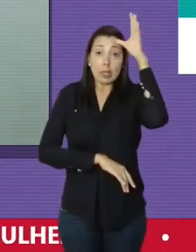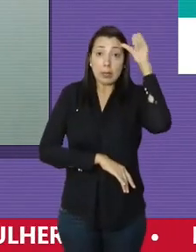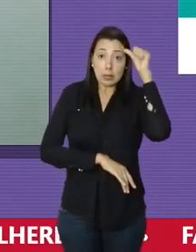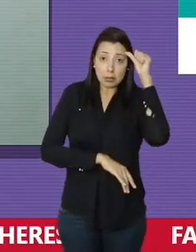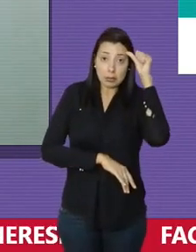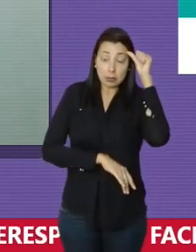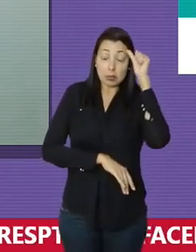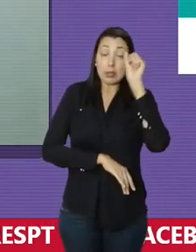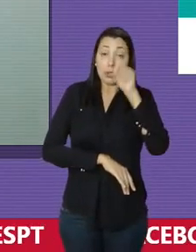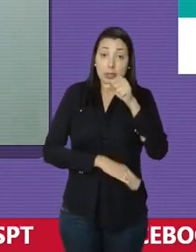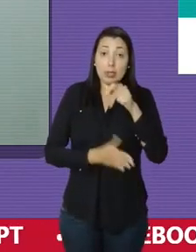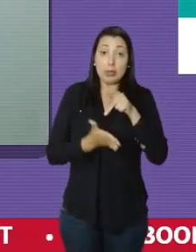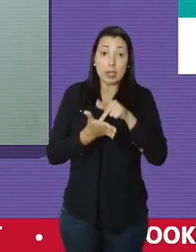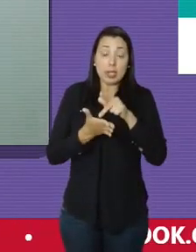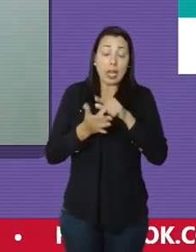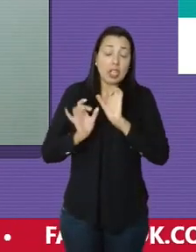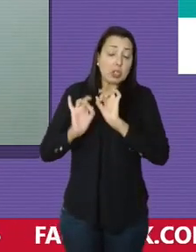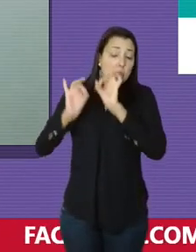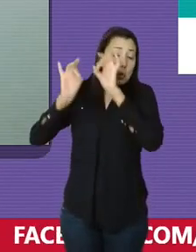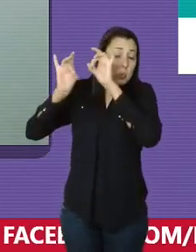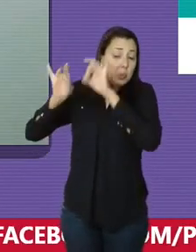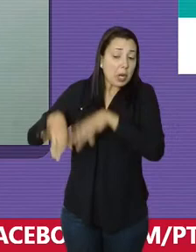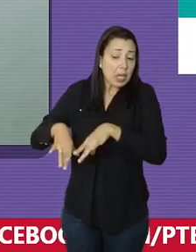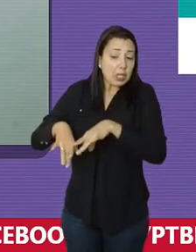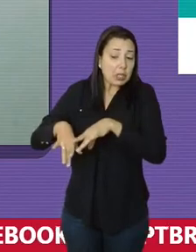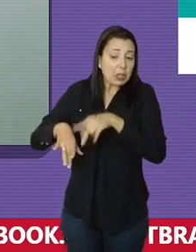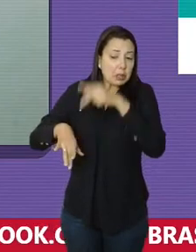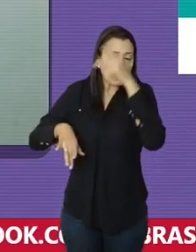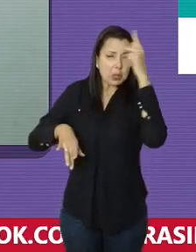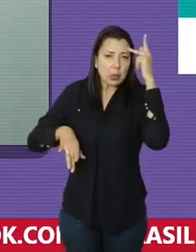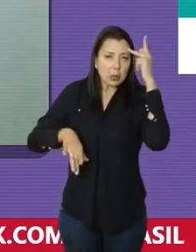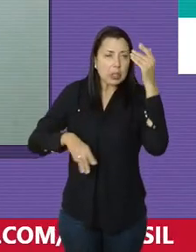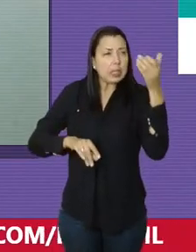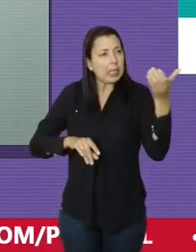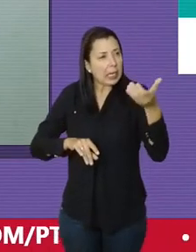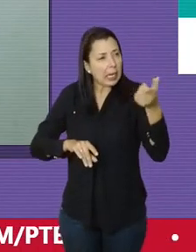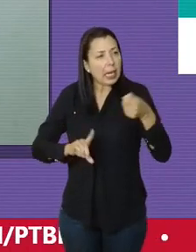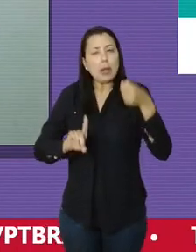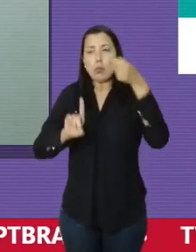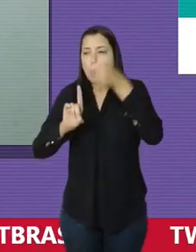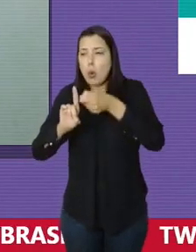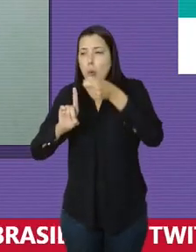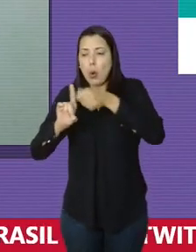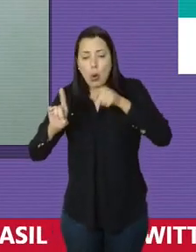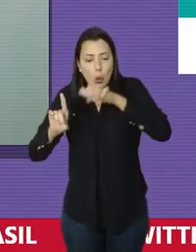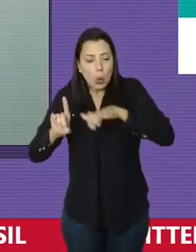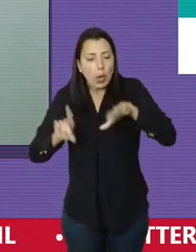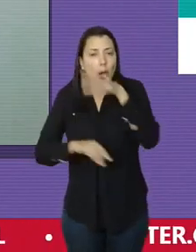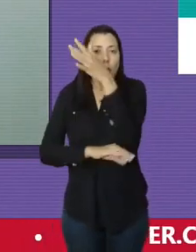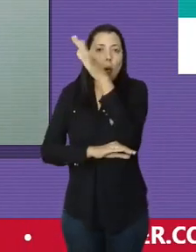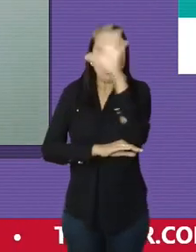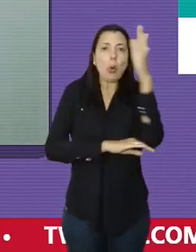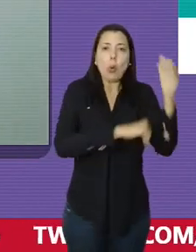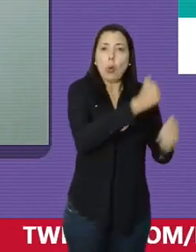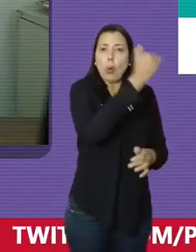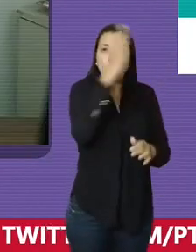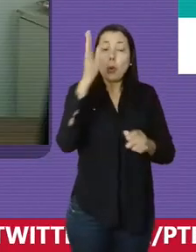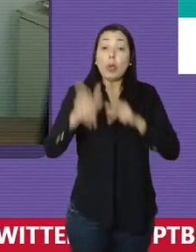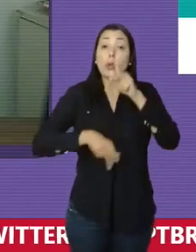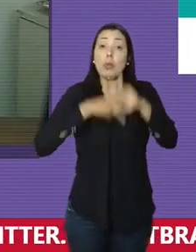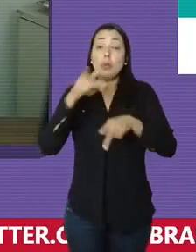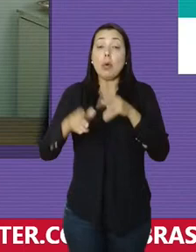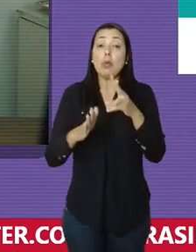o absoluto desprezo pelos militantes do meio ambiente e pelos povos